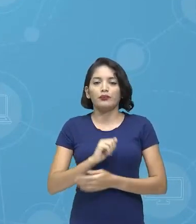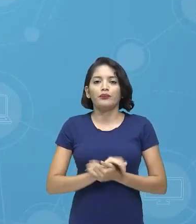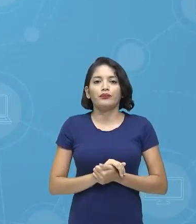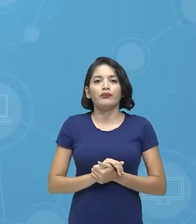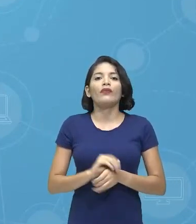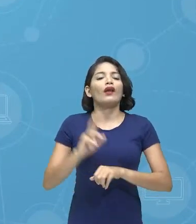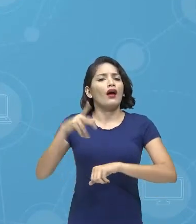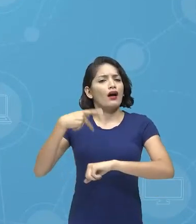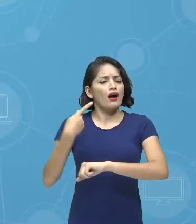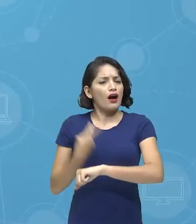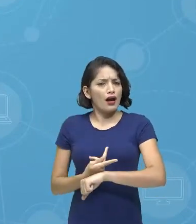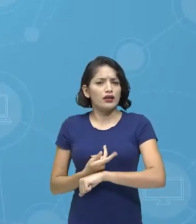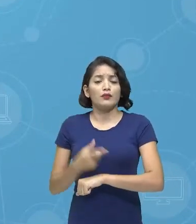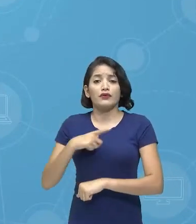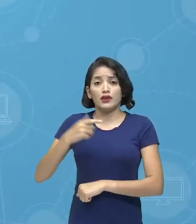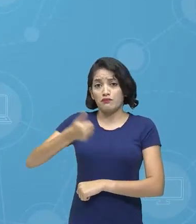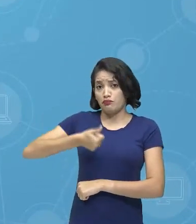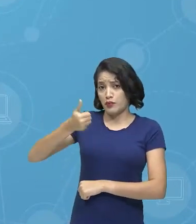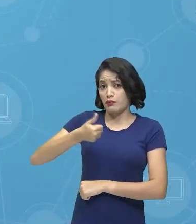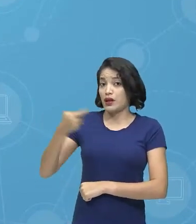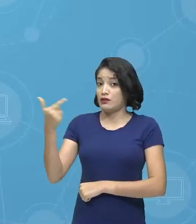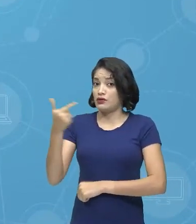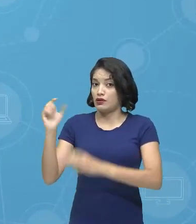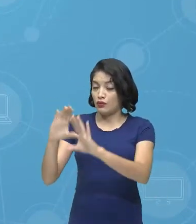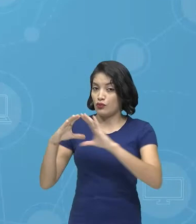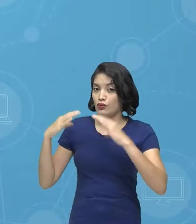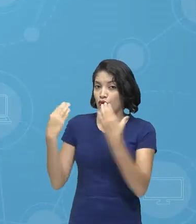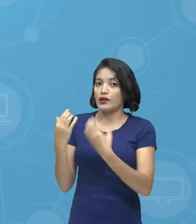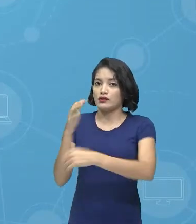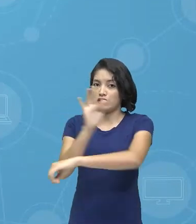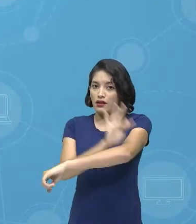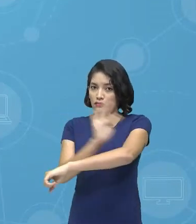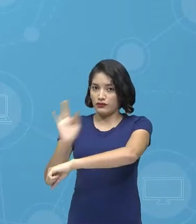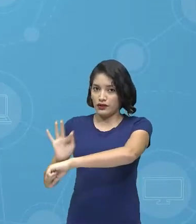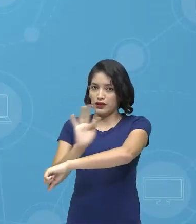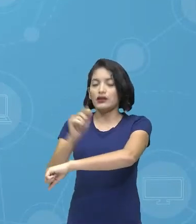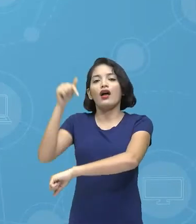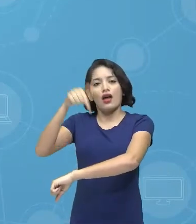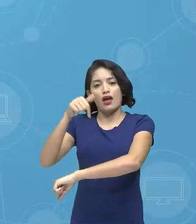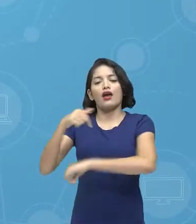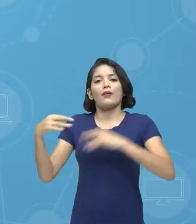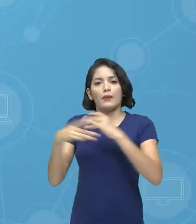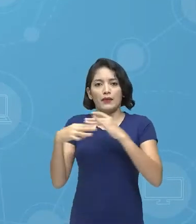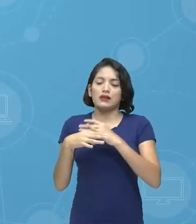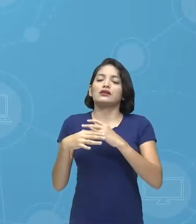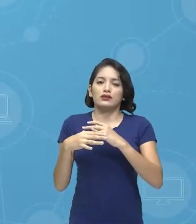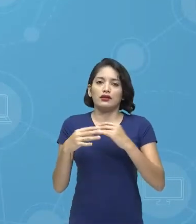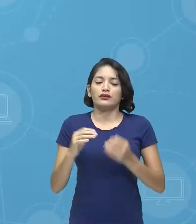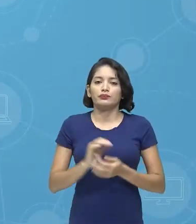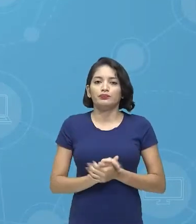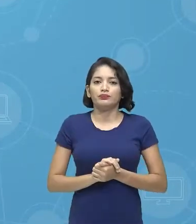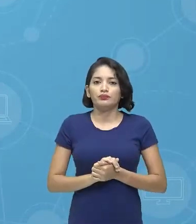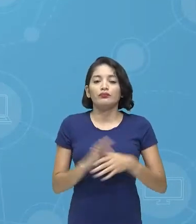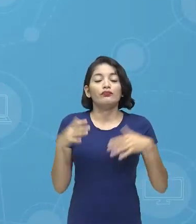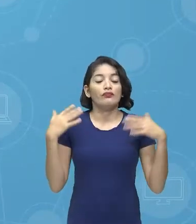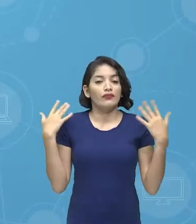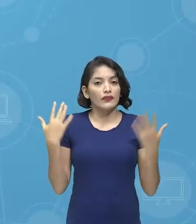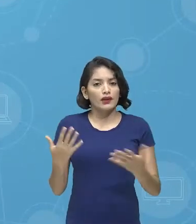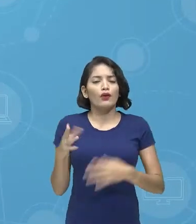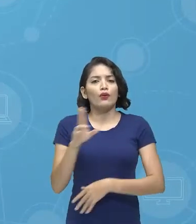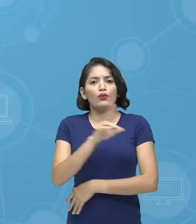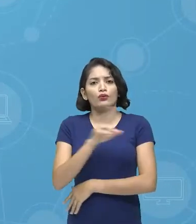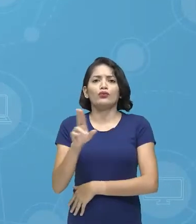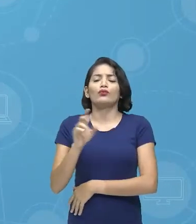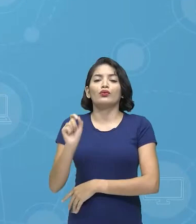partir daí nós vamos ter o primeiro e o segundo congresso da Filadélfia. Filadélfia é uma cidade ali, né, litorânea. Tanto, gente, que eles chamavam